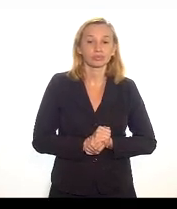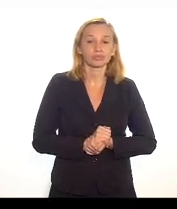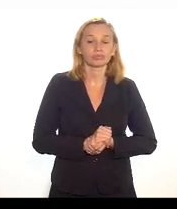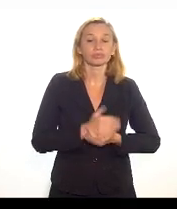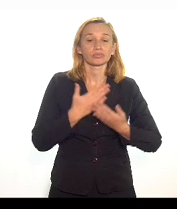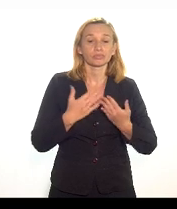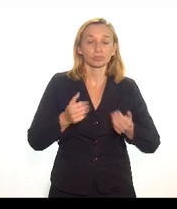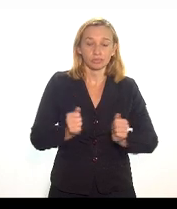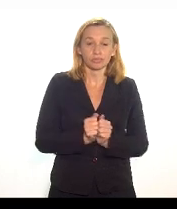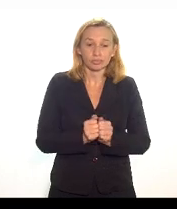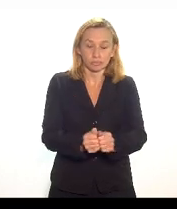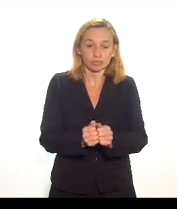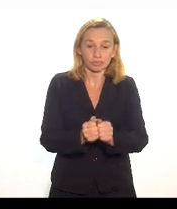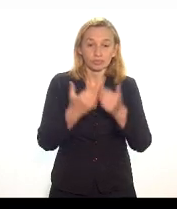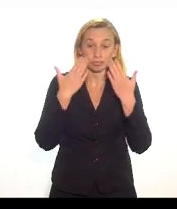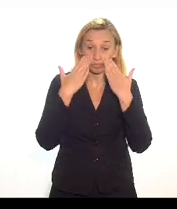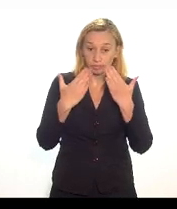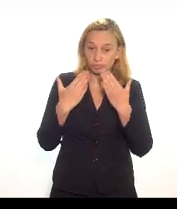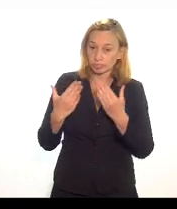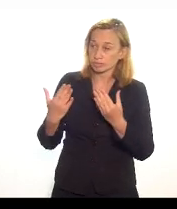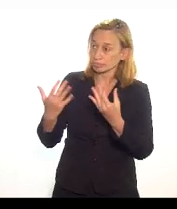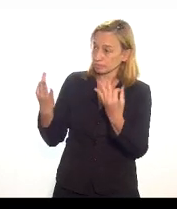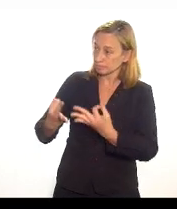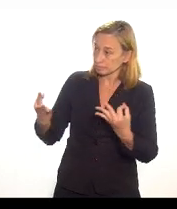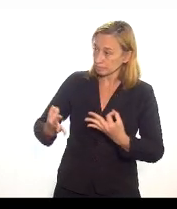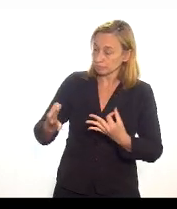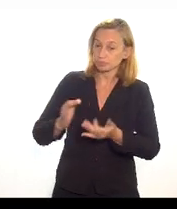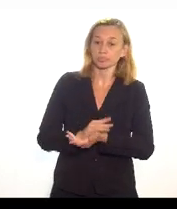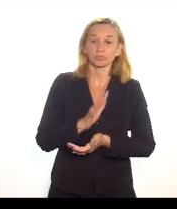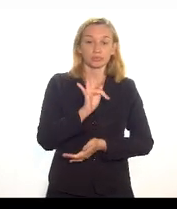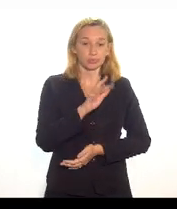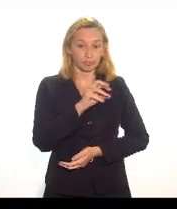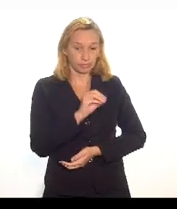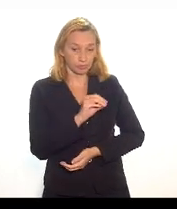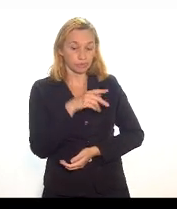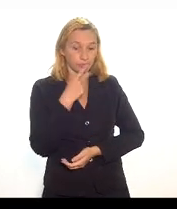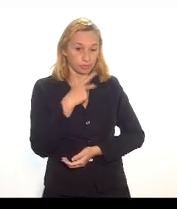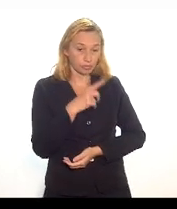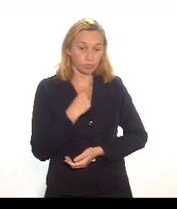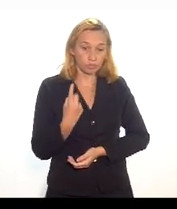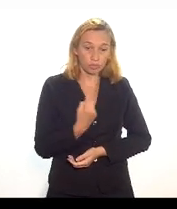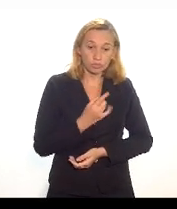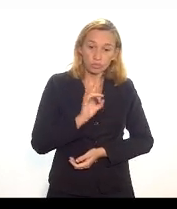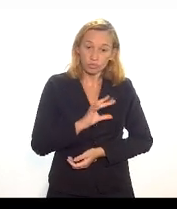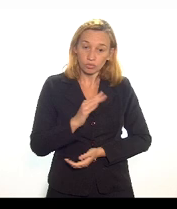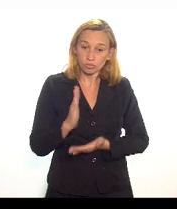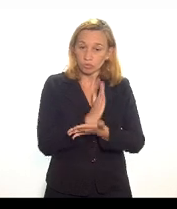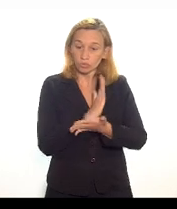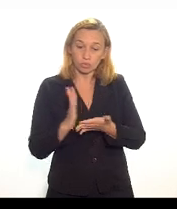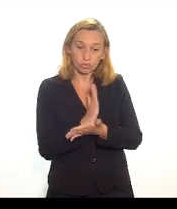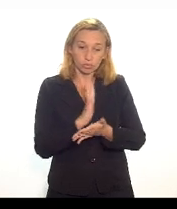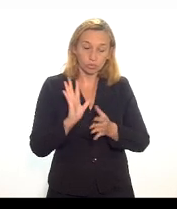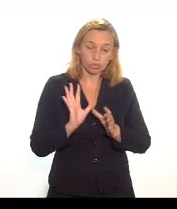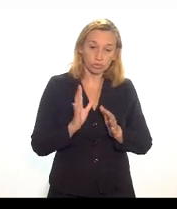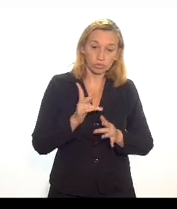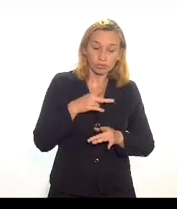apresentação bastante detalhada. E aqui, como o Flávio bem colocou, nós apenas acho que vamos fazer algumas